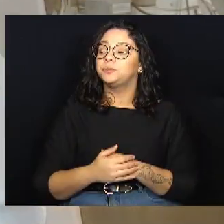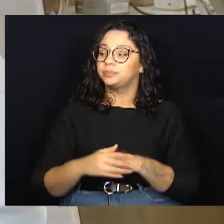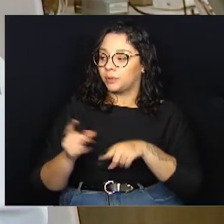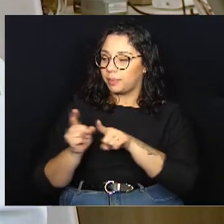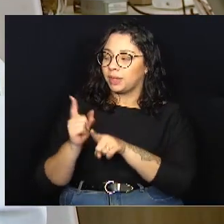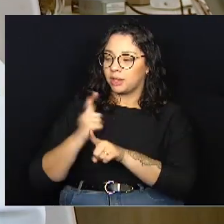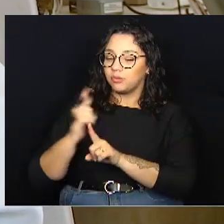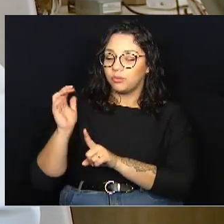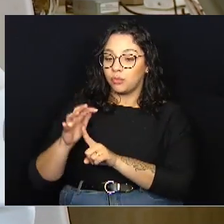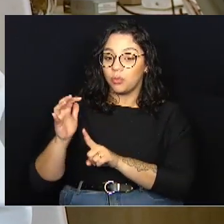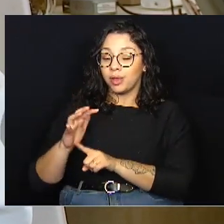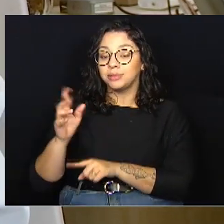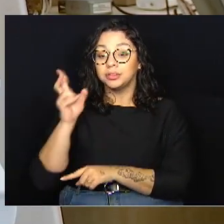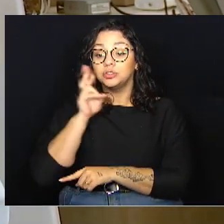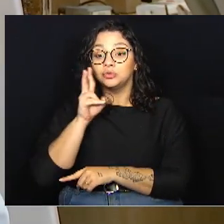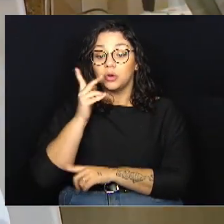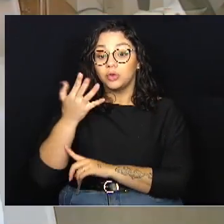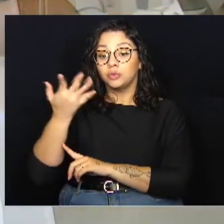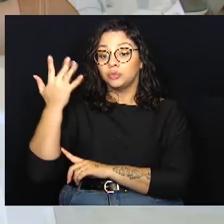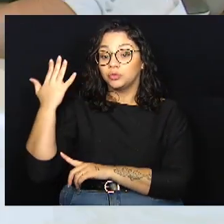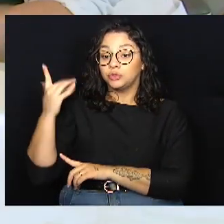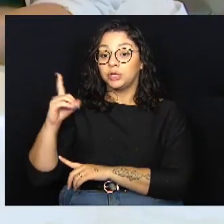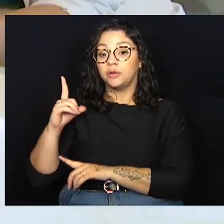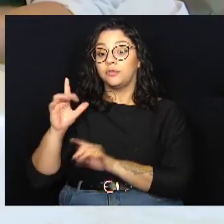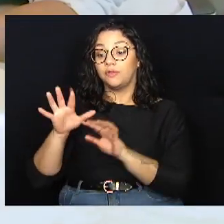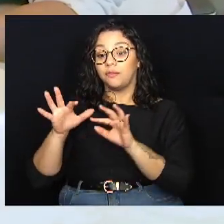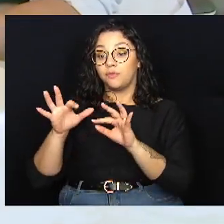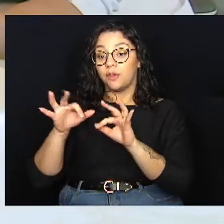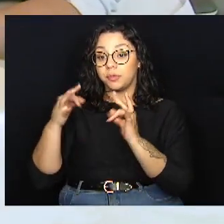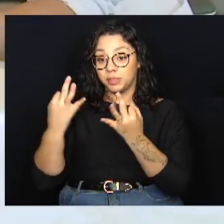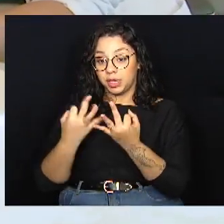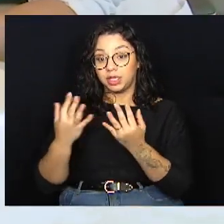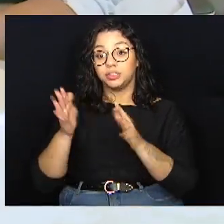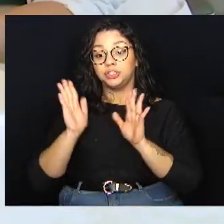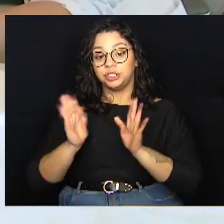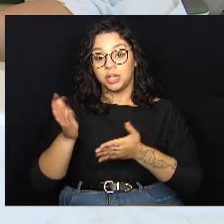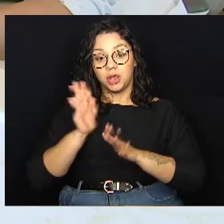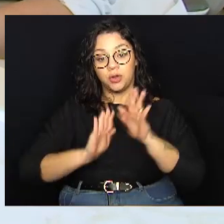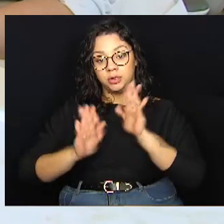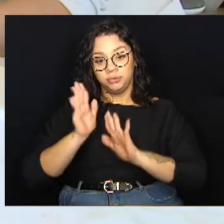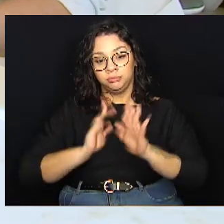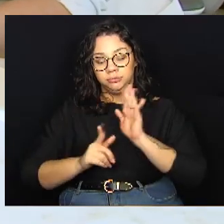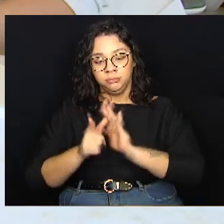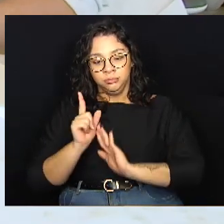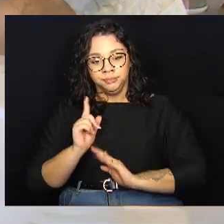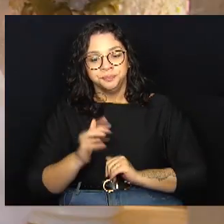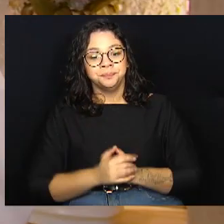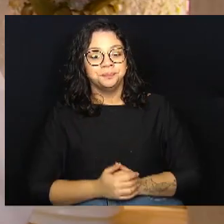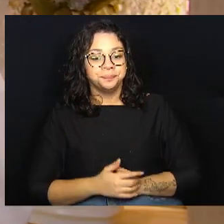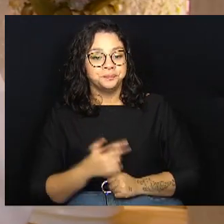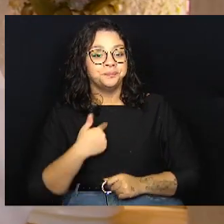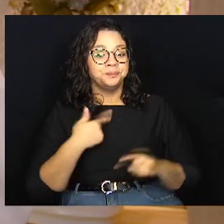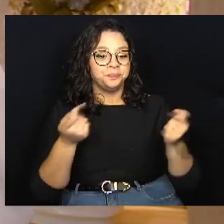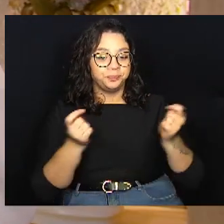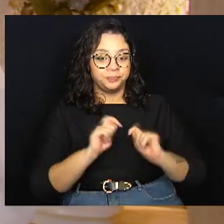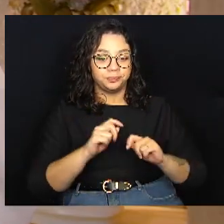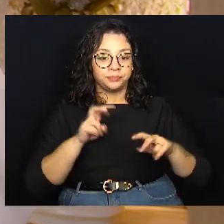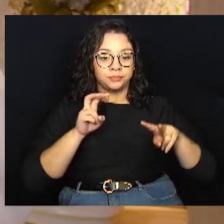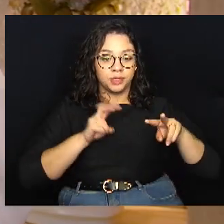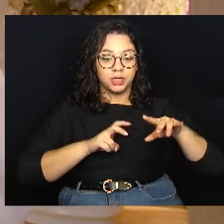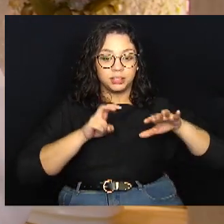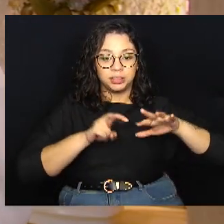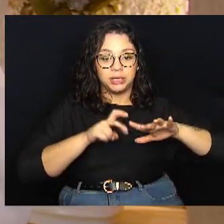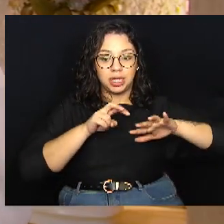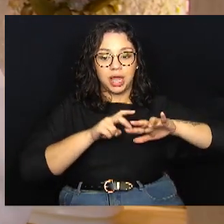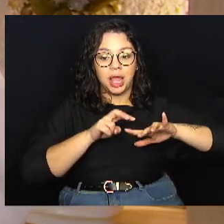tem influência do fator genético, por isso ela já tomava alguns cuidados preventivos. E eu já estou apta para